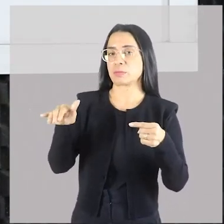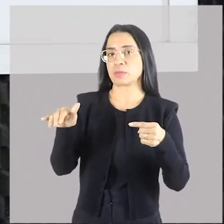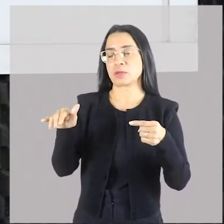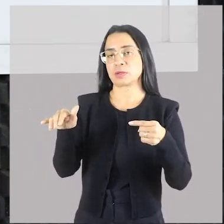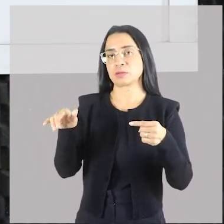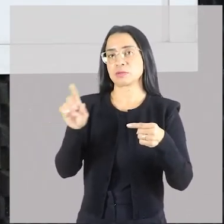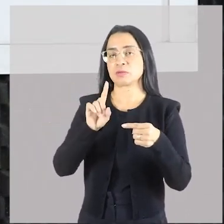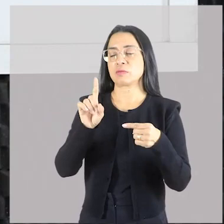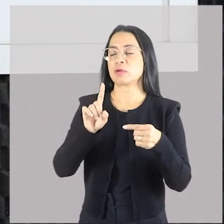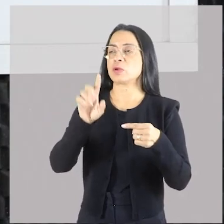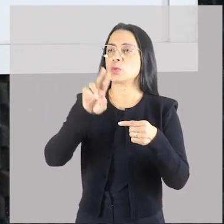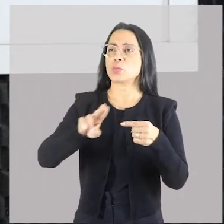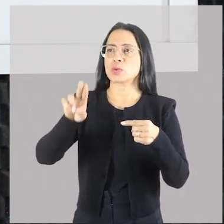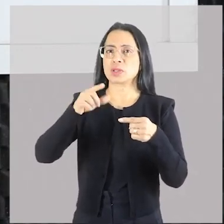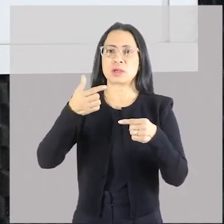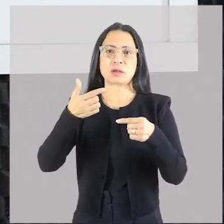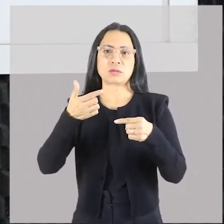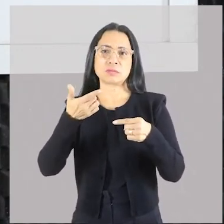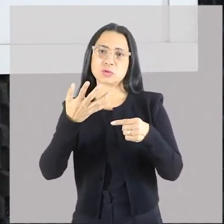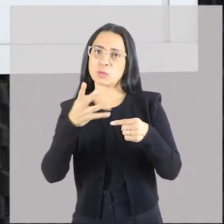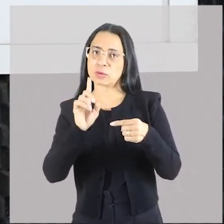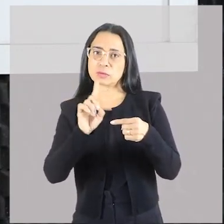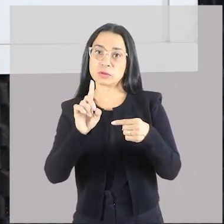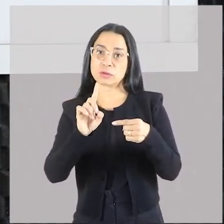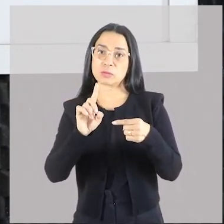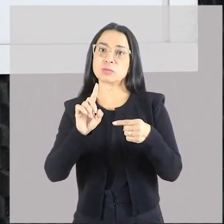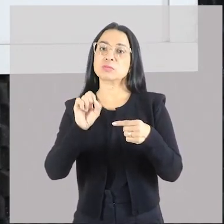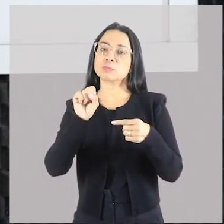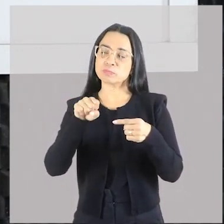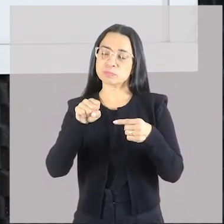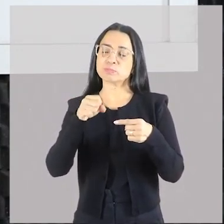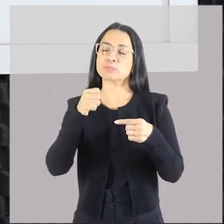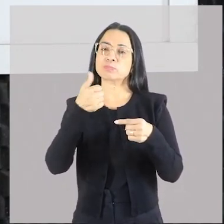você vai usar 12. 12 ao quadrado,